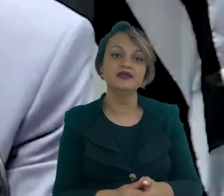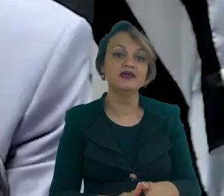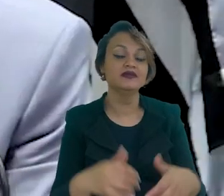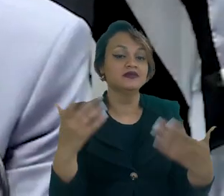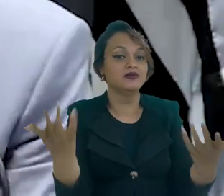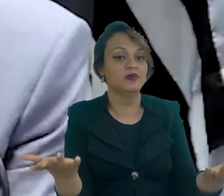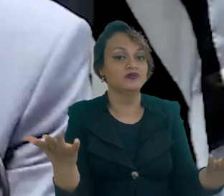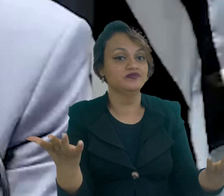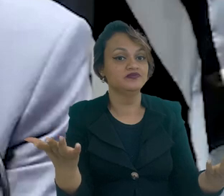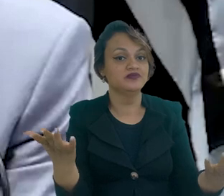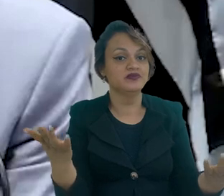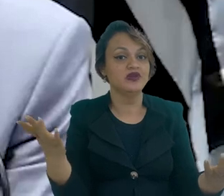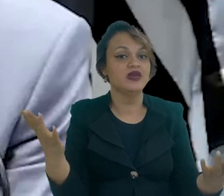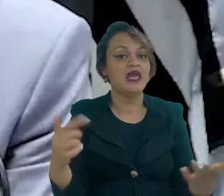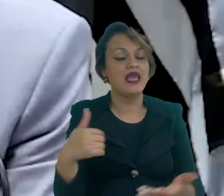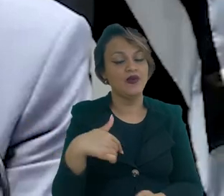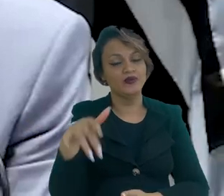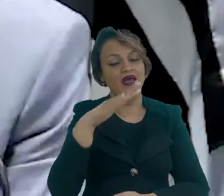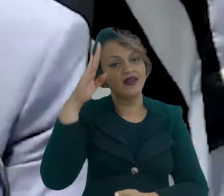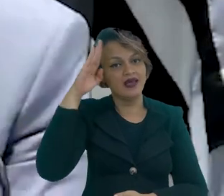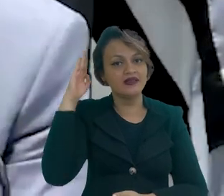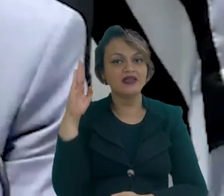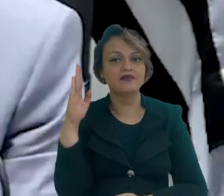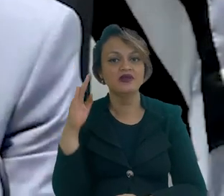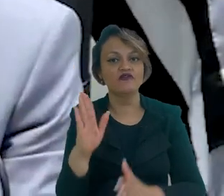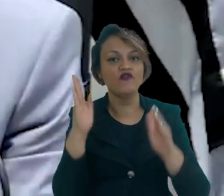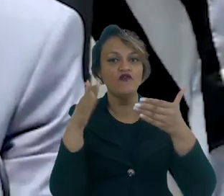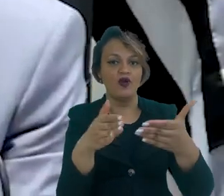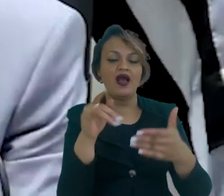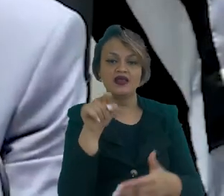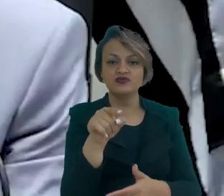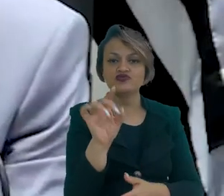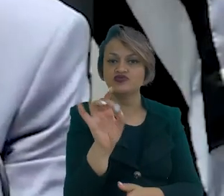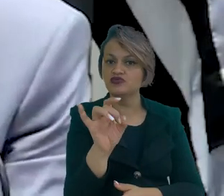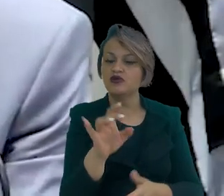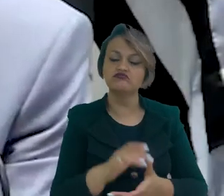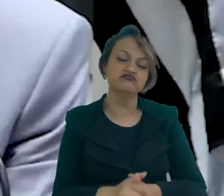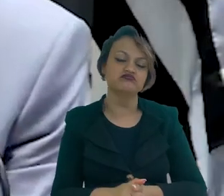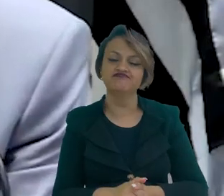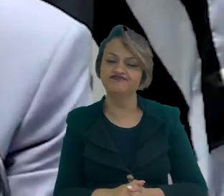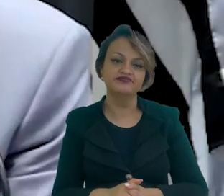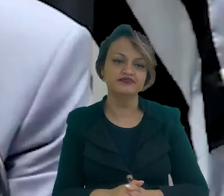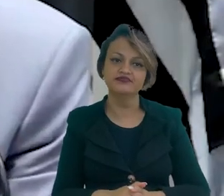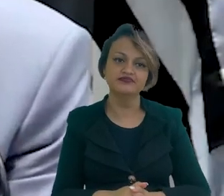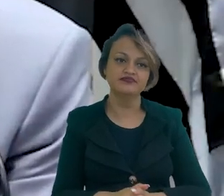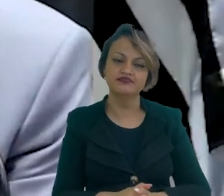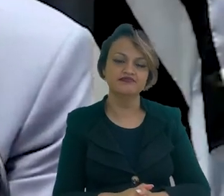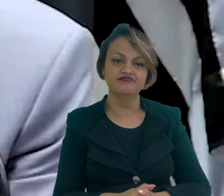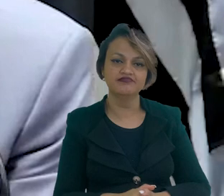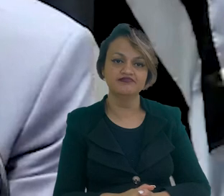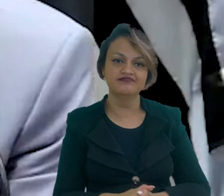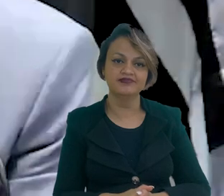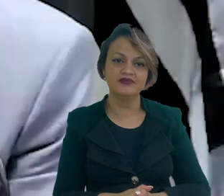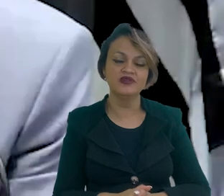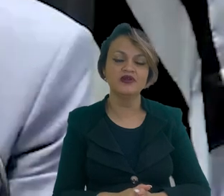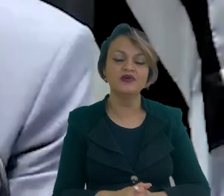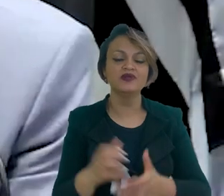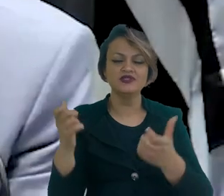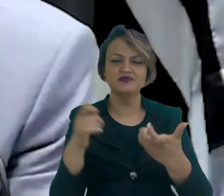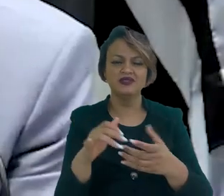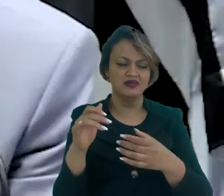o resultado adverso Então como um acadêmico eu não posso me furtar a isso